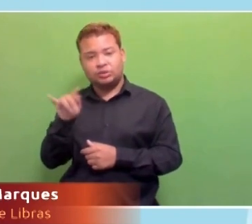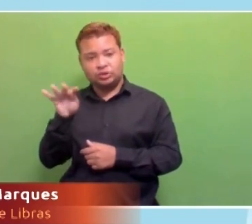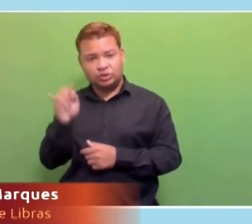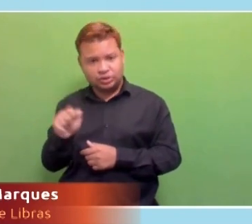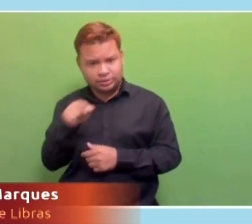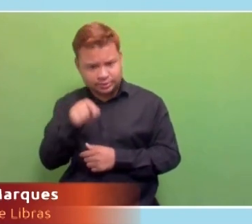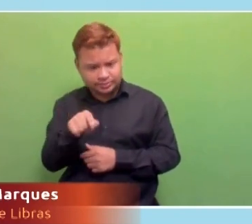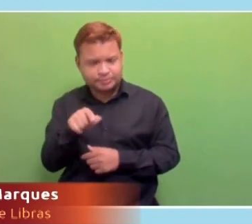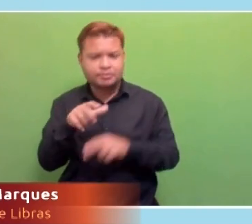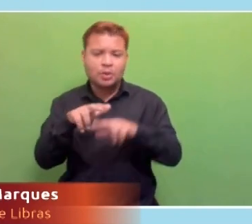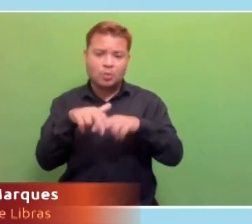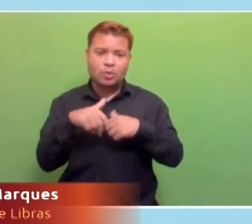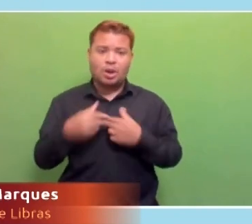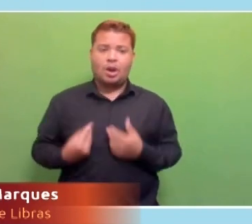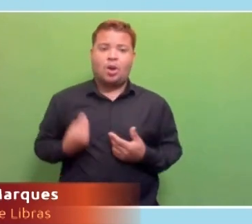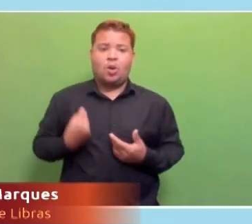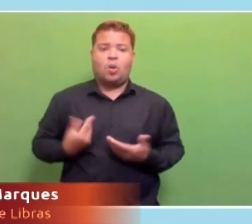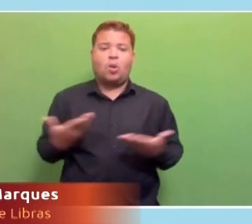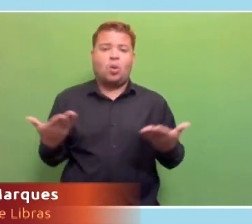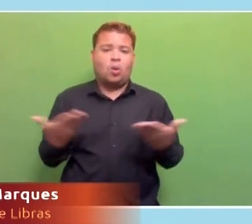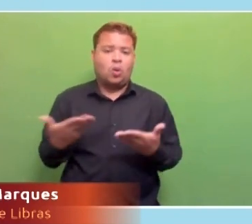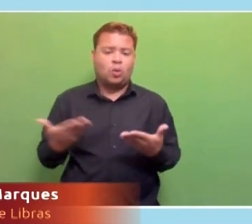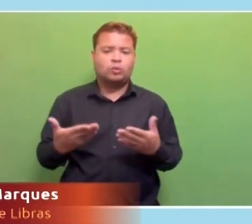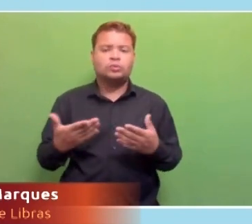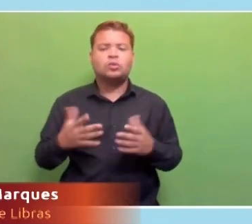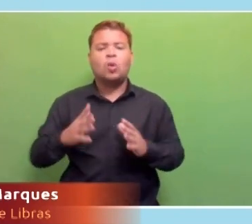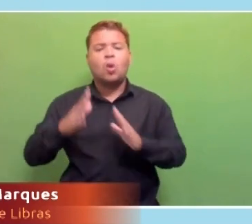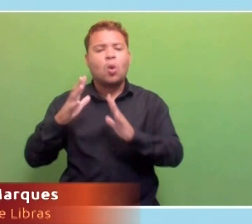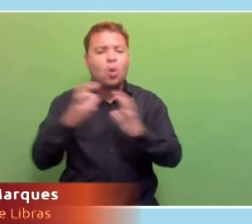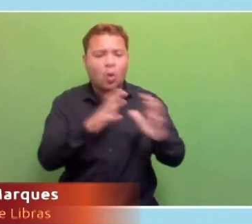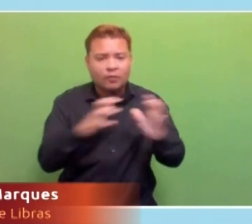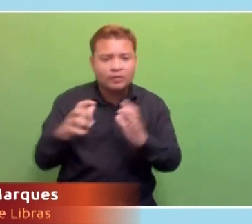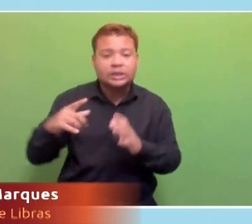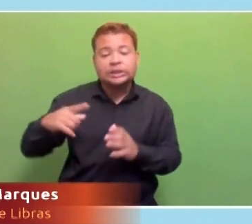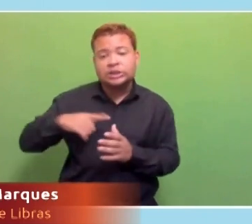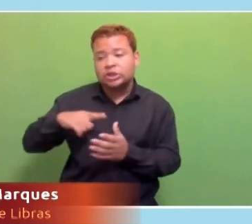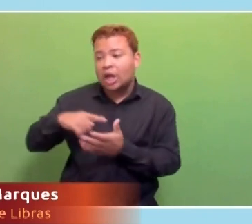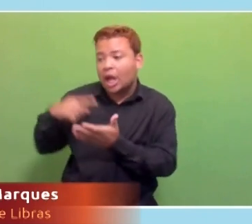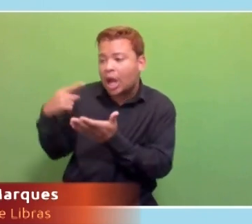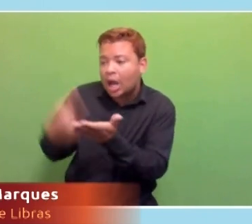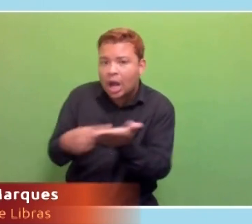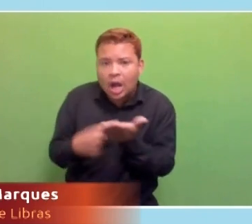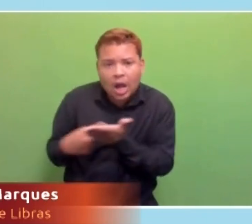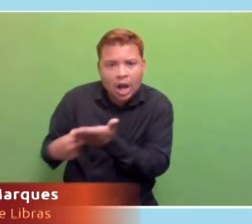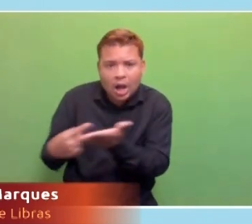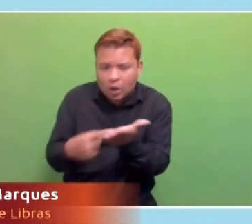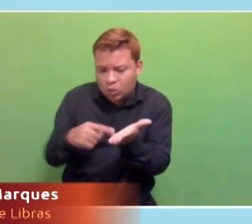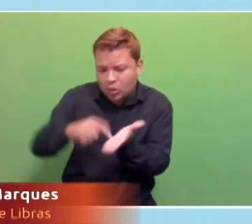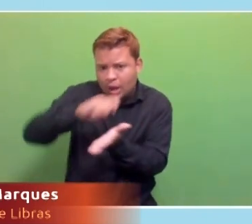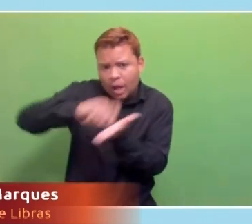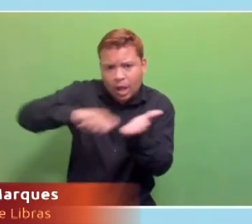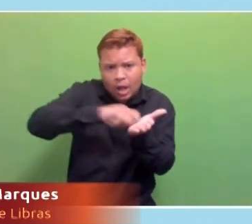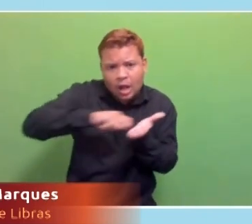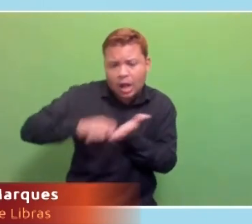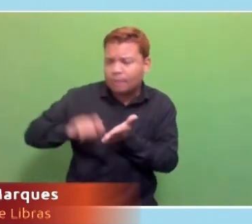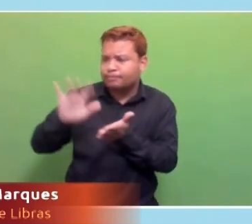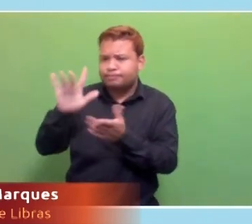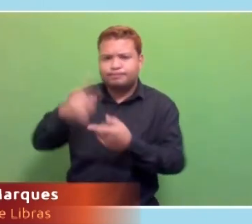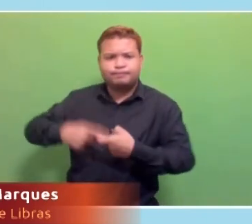conflito, esses acordos que estavam sendo negociados acabaram ficando paralisados, pelo menos até o momento.